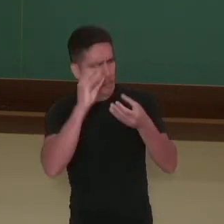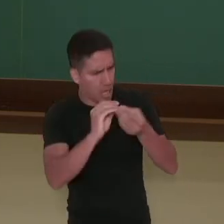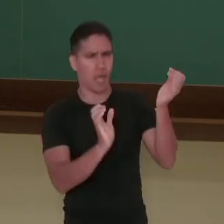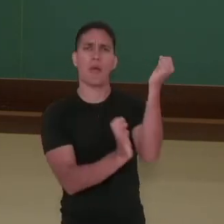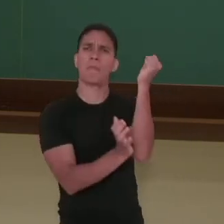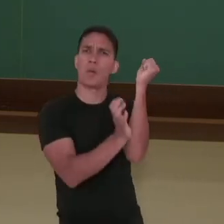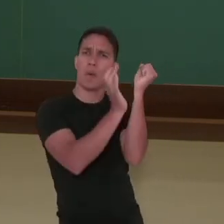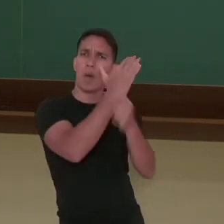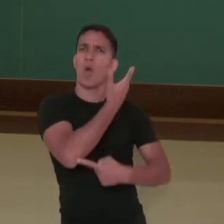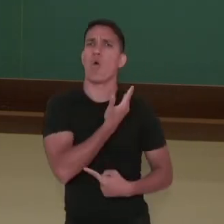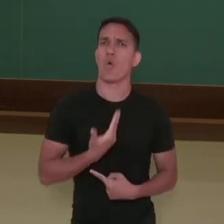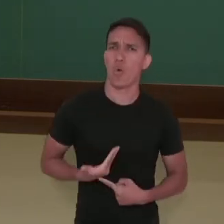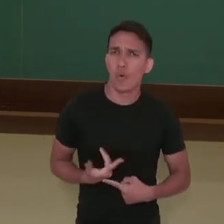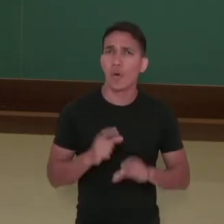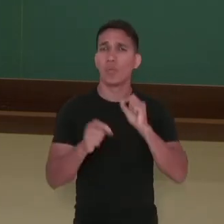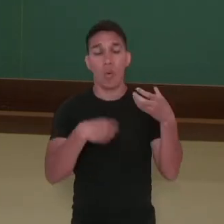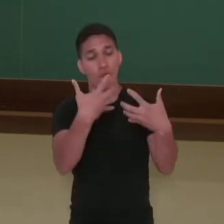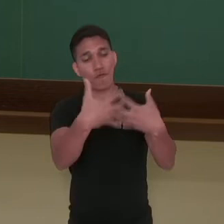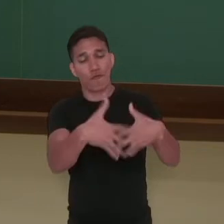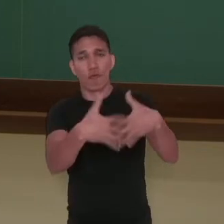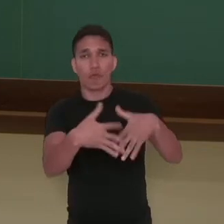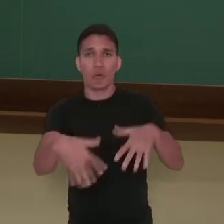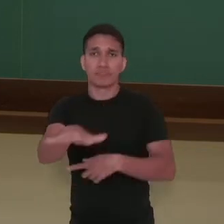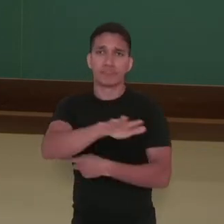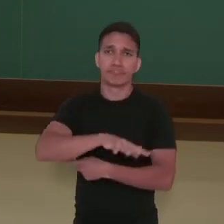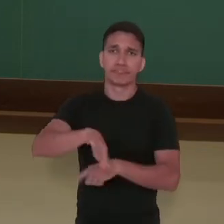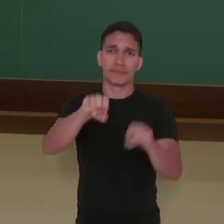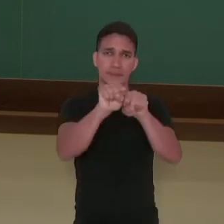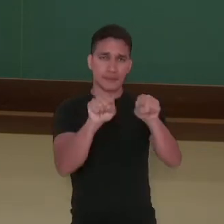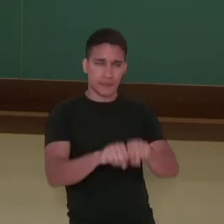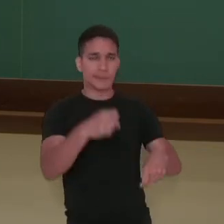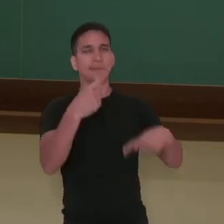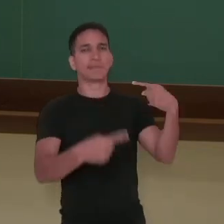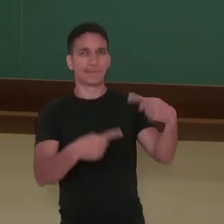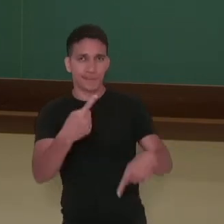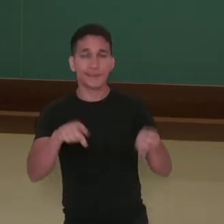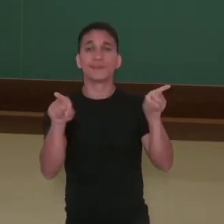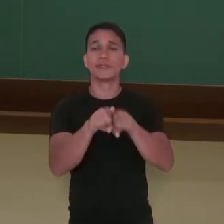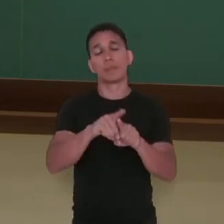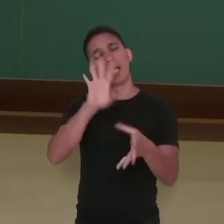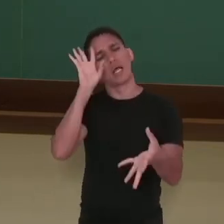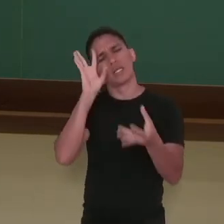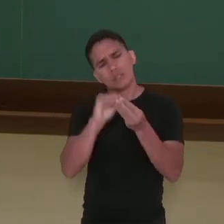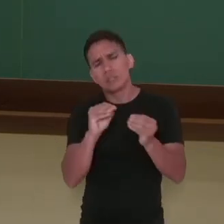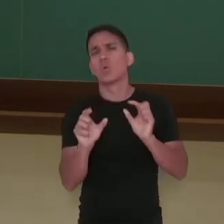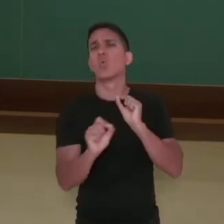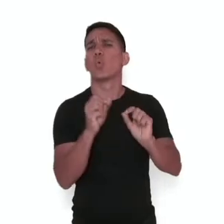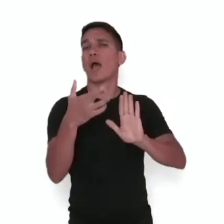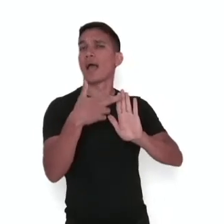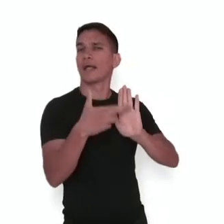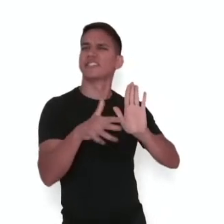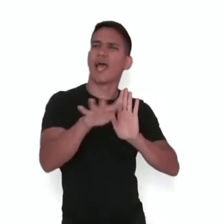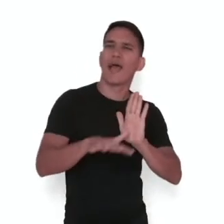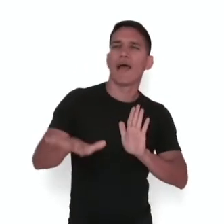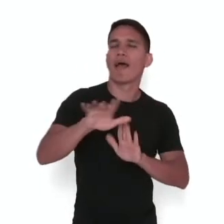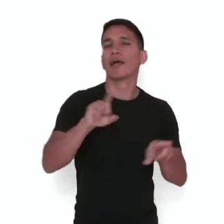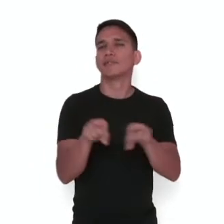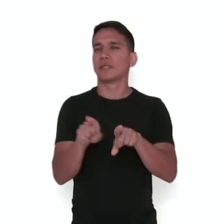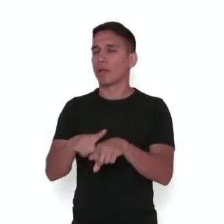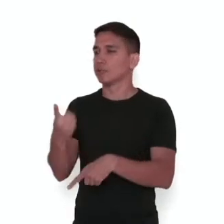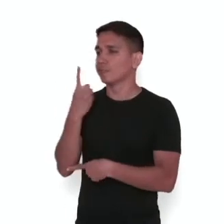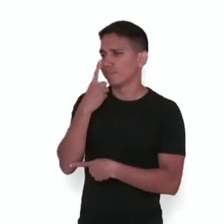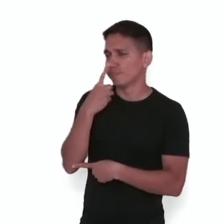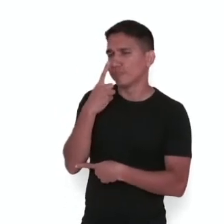burocracia governamental e o funcionamento do sistema político, conhecimento das regras gerais, familiaridade